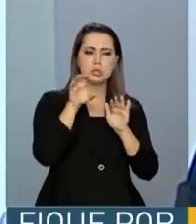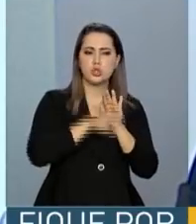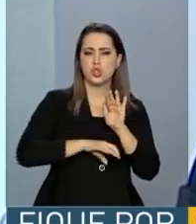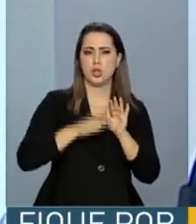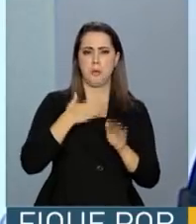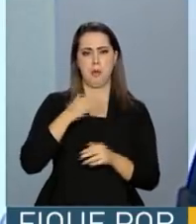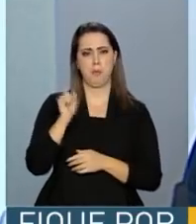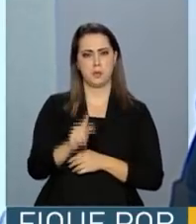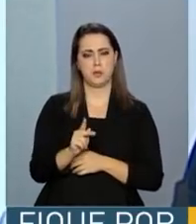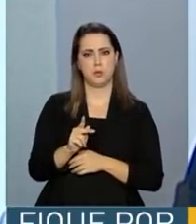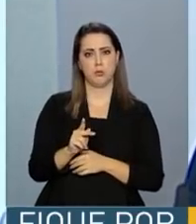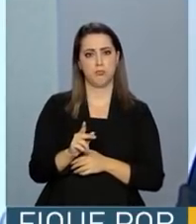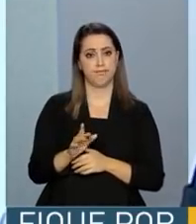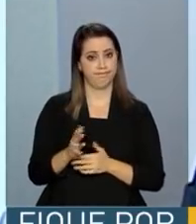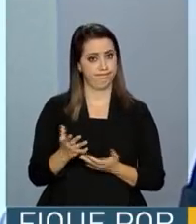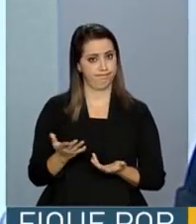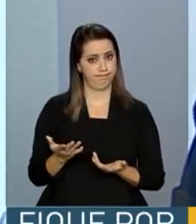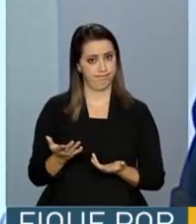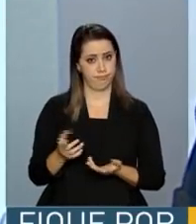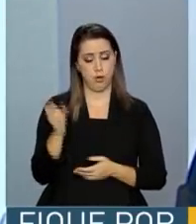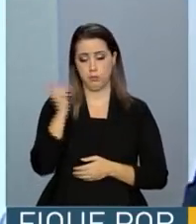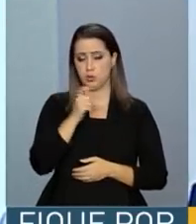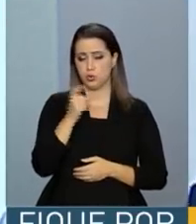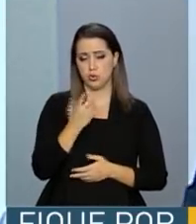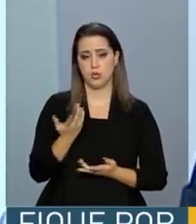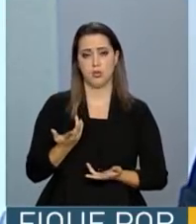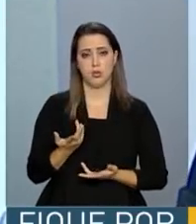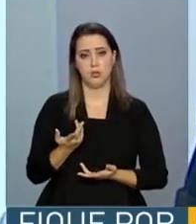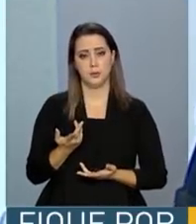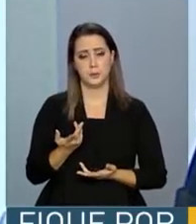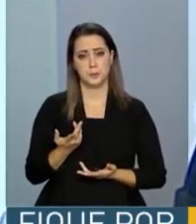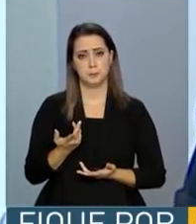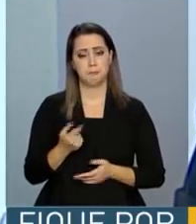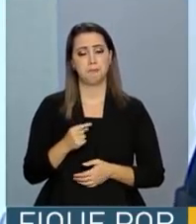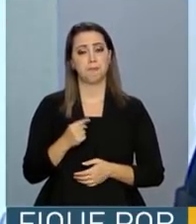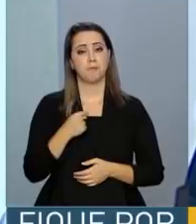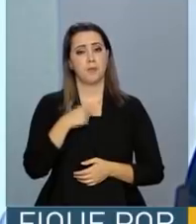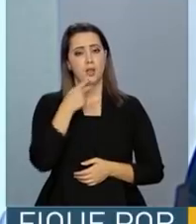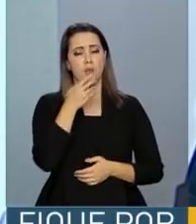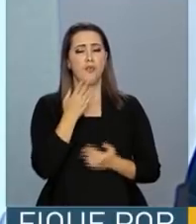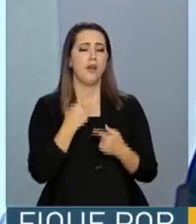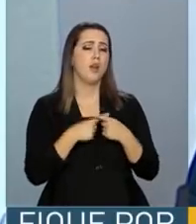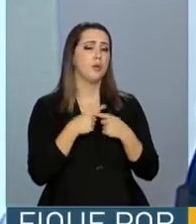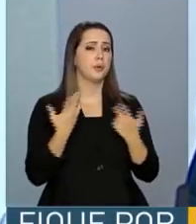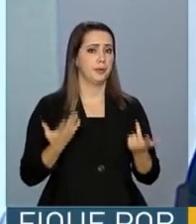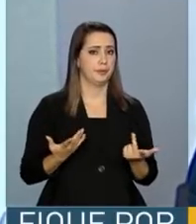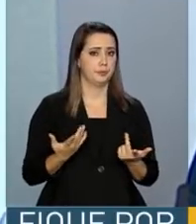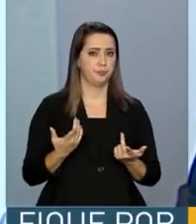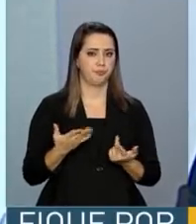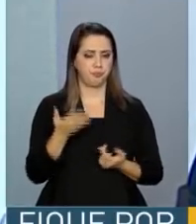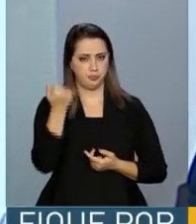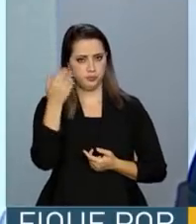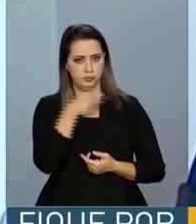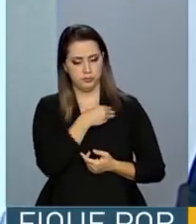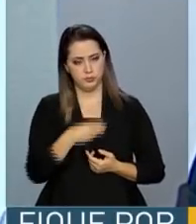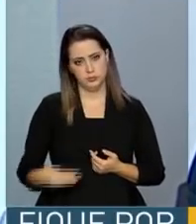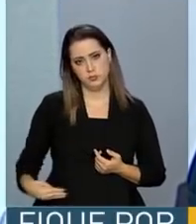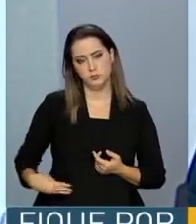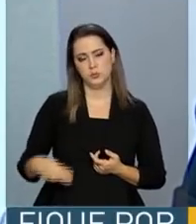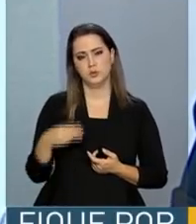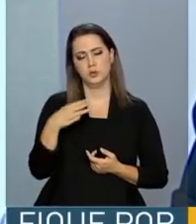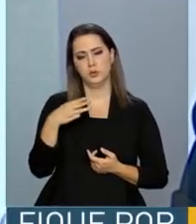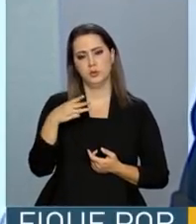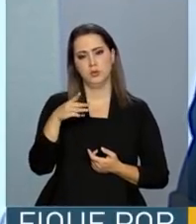aposentadoria mentira quem já é aposentado eu conto isso meus amigos porque há poucos dias o jogo neste jogo